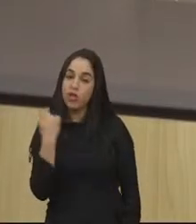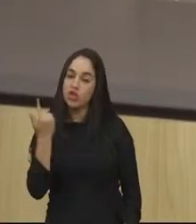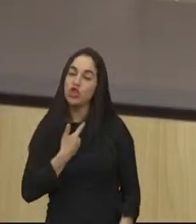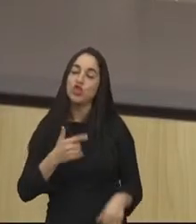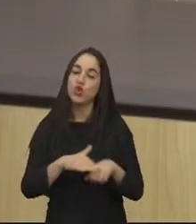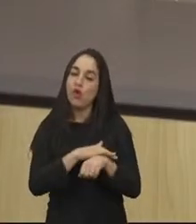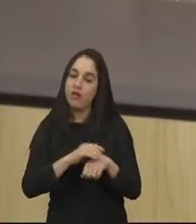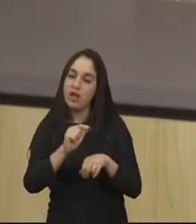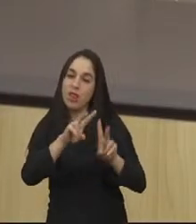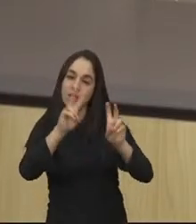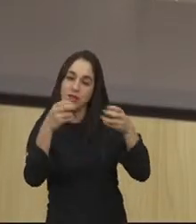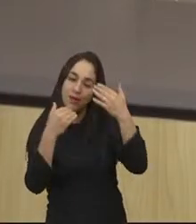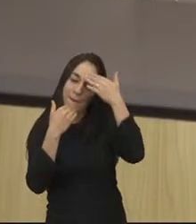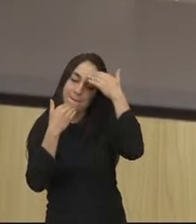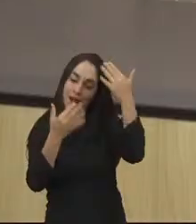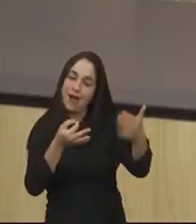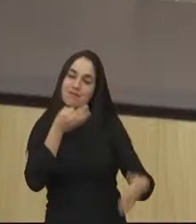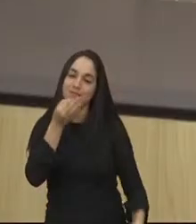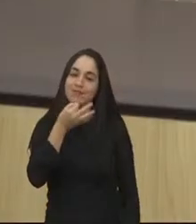sem dúvida nenhuma. Obrigada.